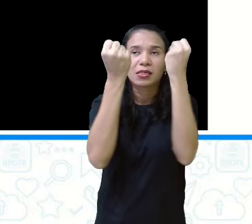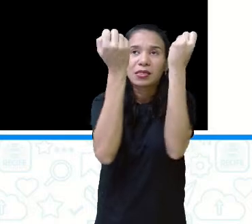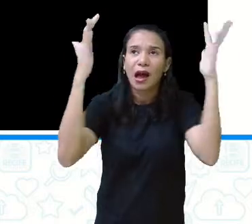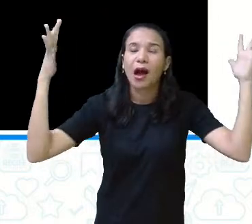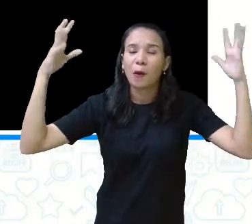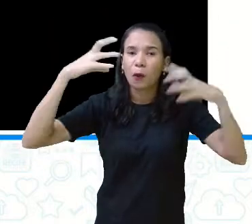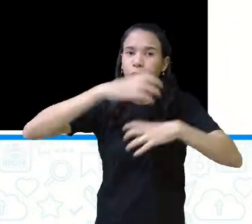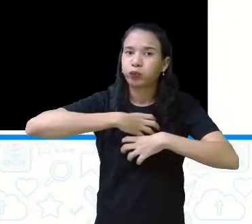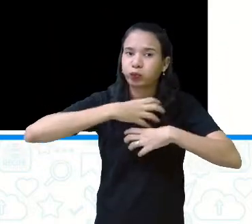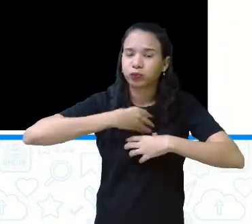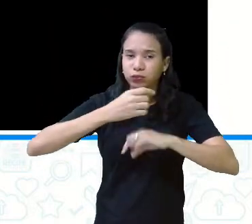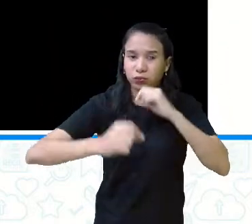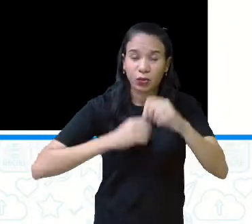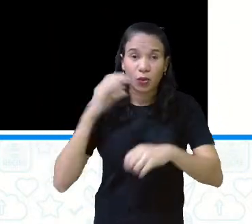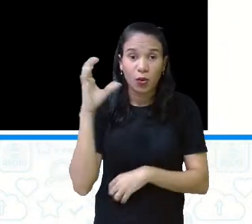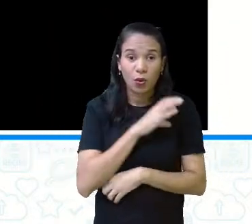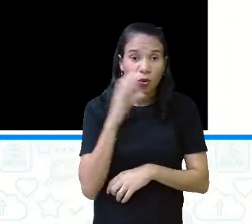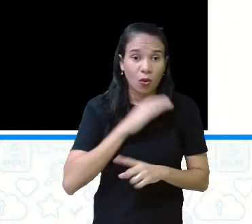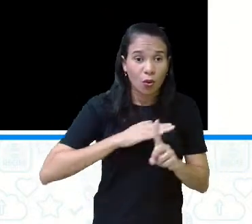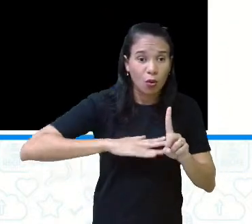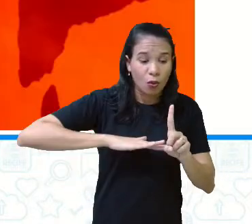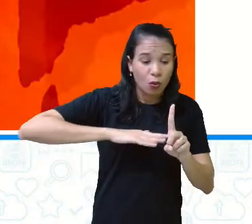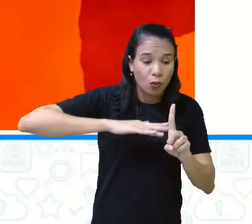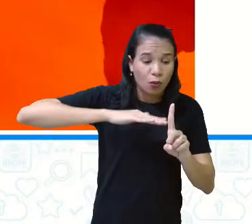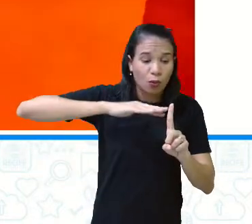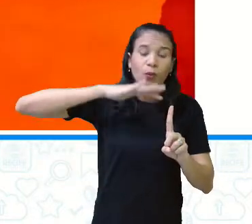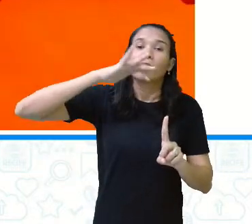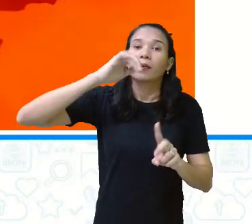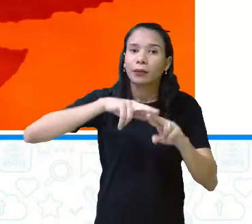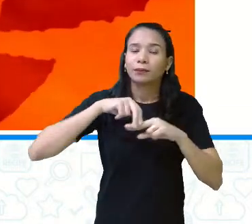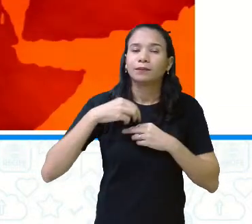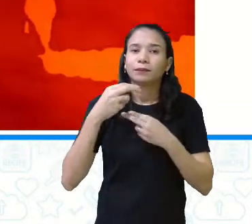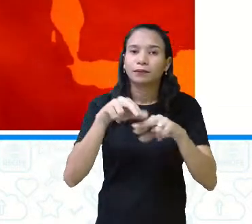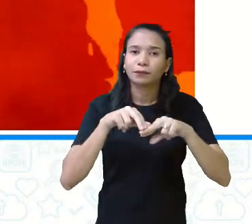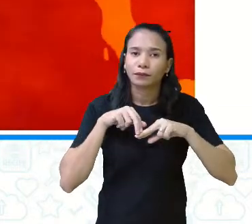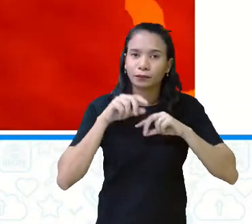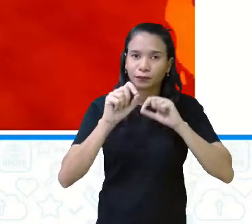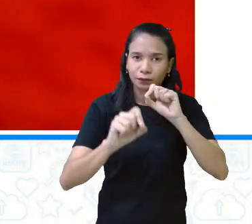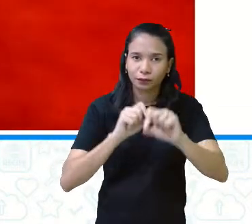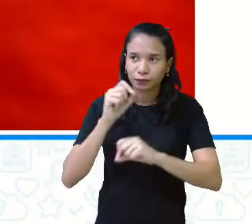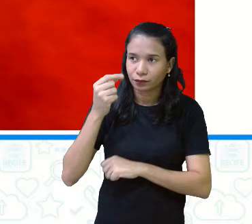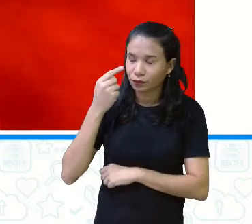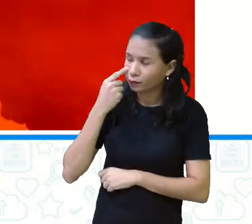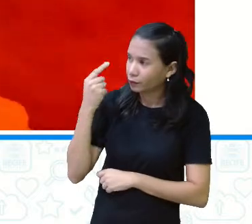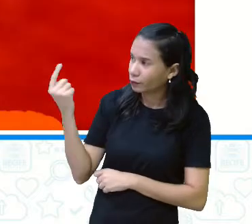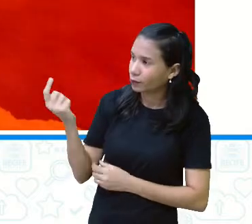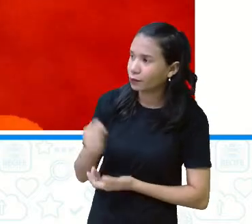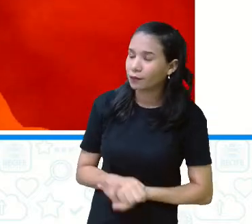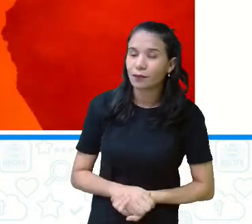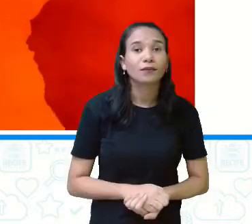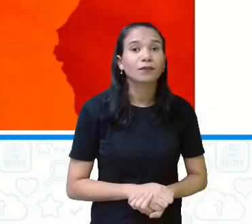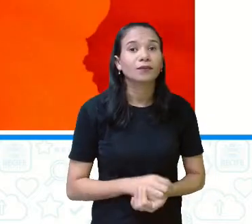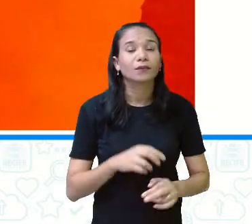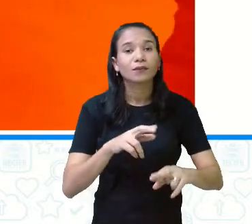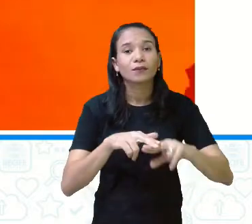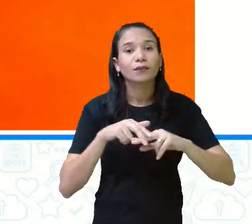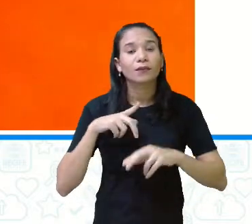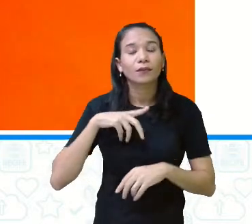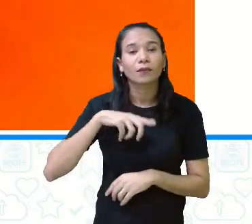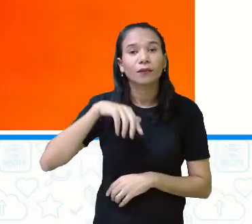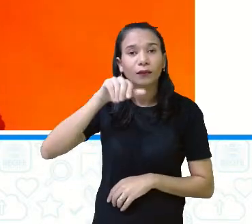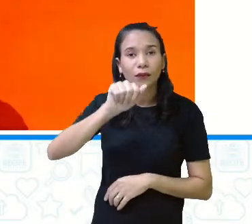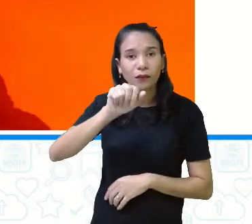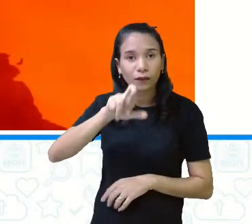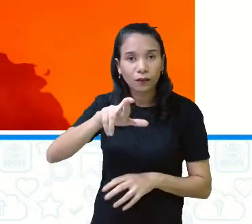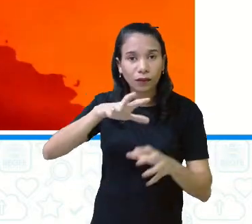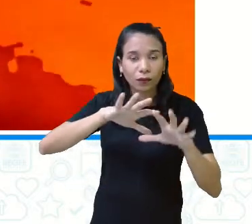sentindo? Superaquecida. E vamos ver por quê. Olha isso, gente. A camada de ar que envolve a